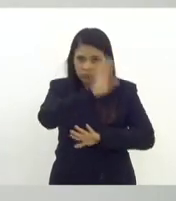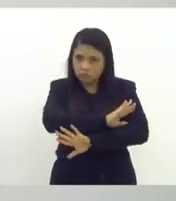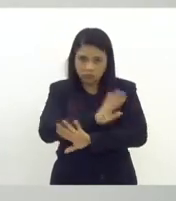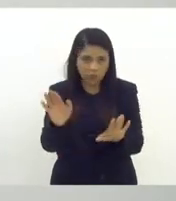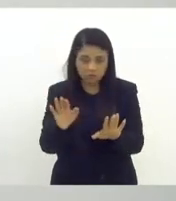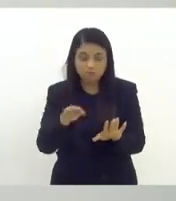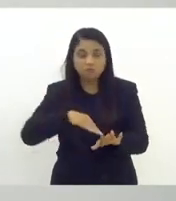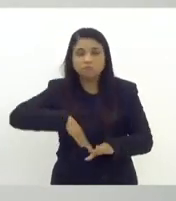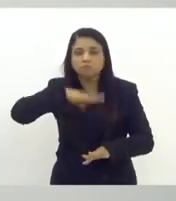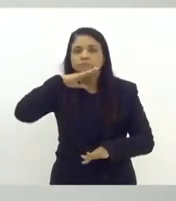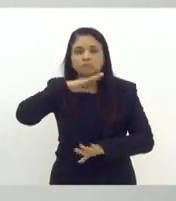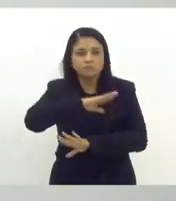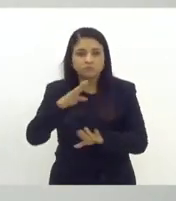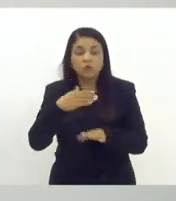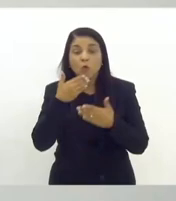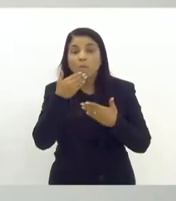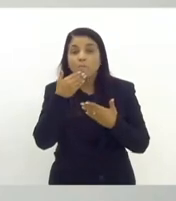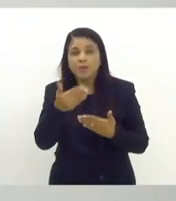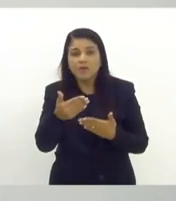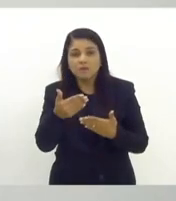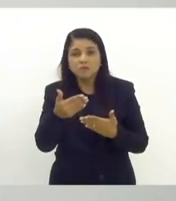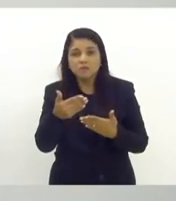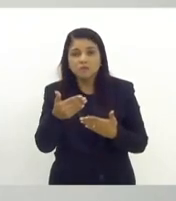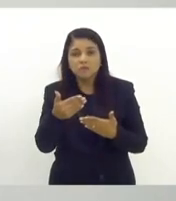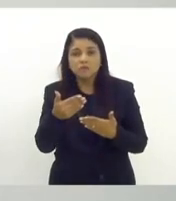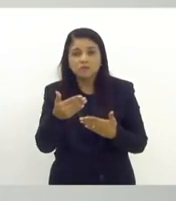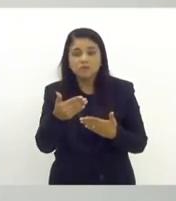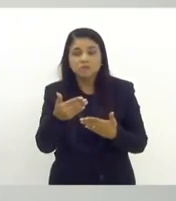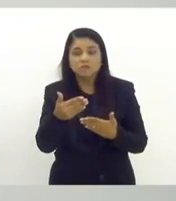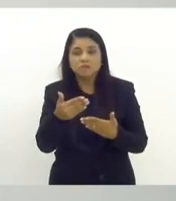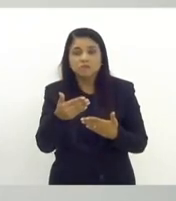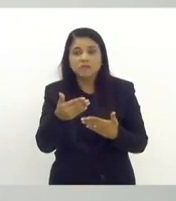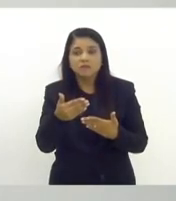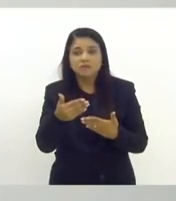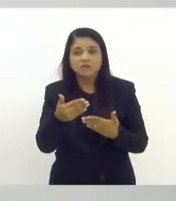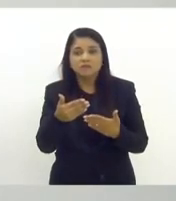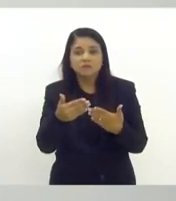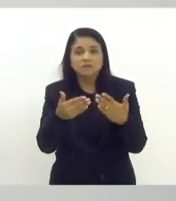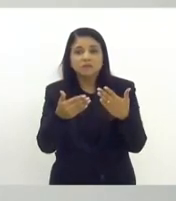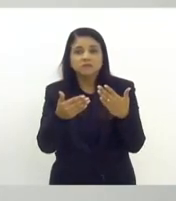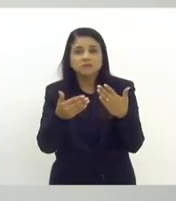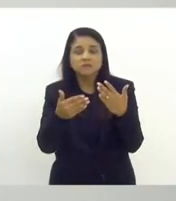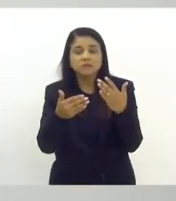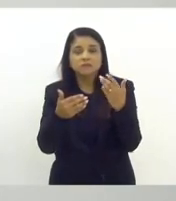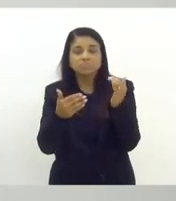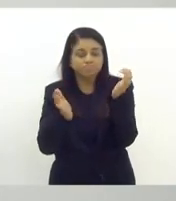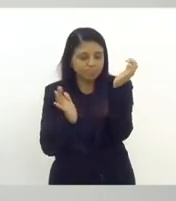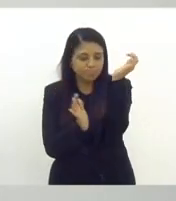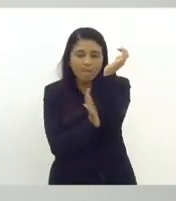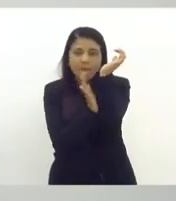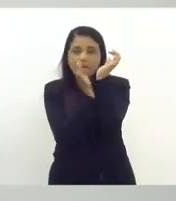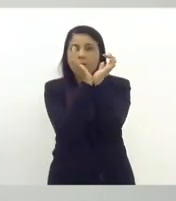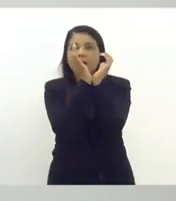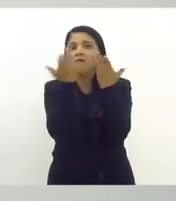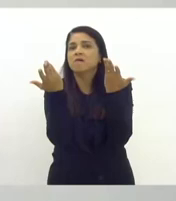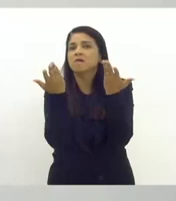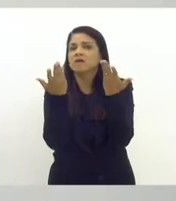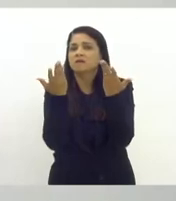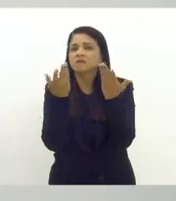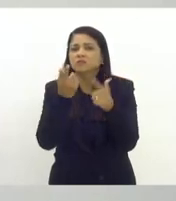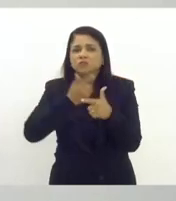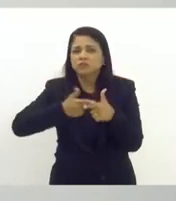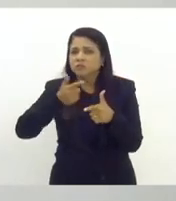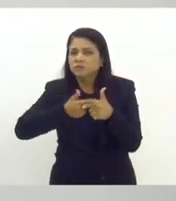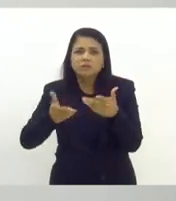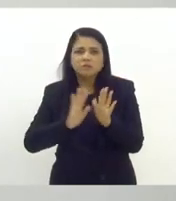Então o que a gente pede é que isso saia dessa dessa dessa entrave porque a gente já